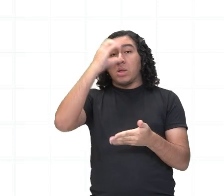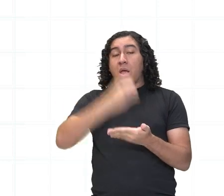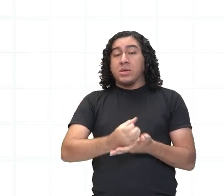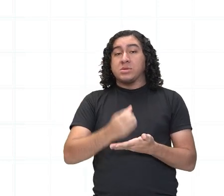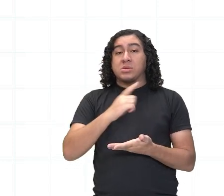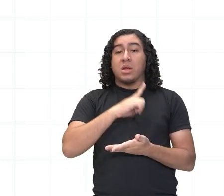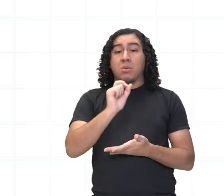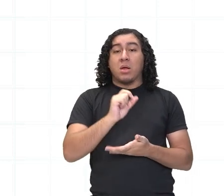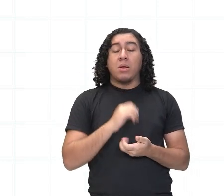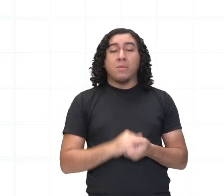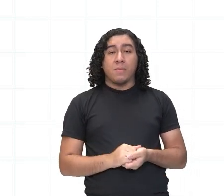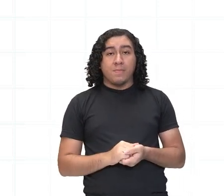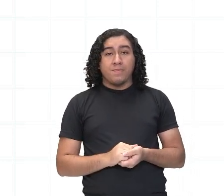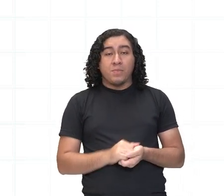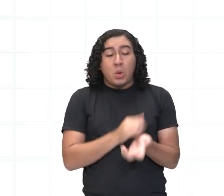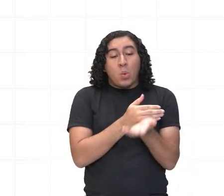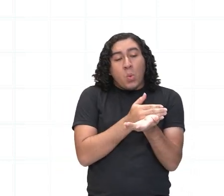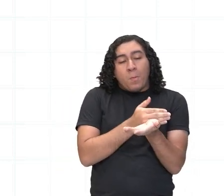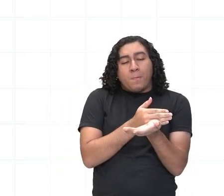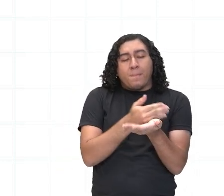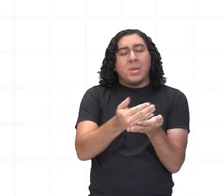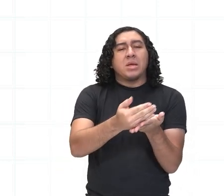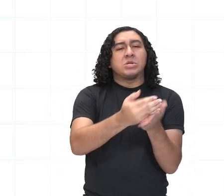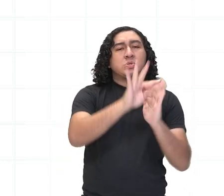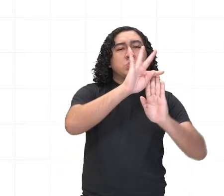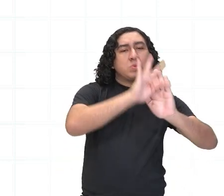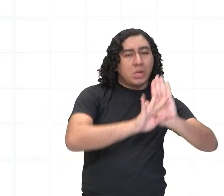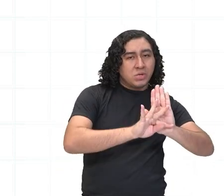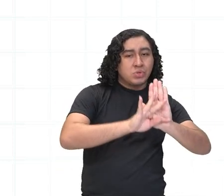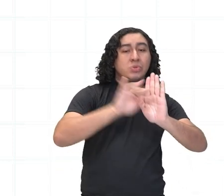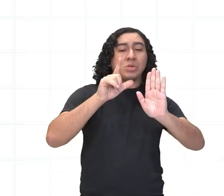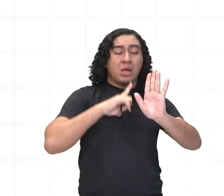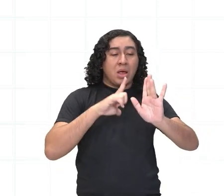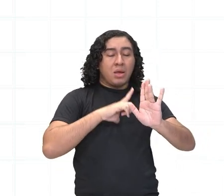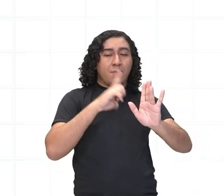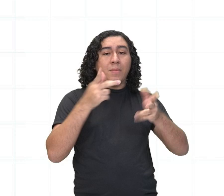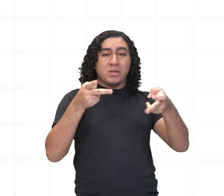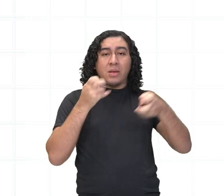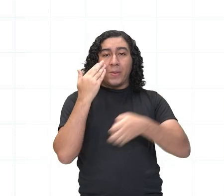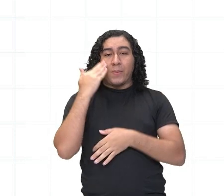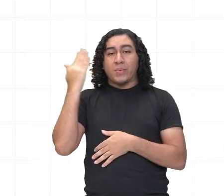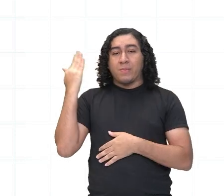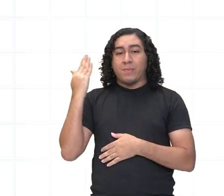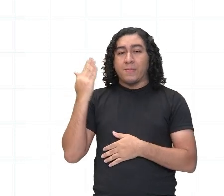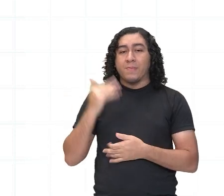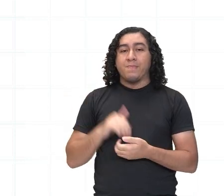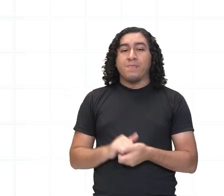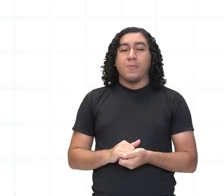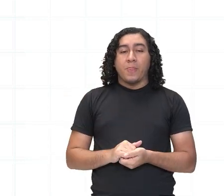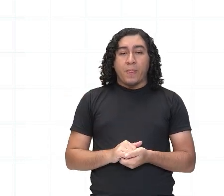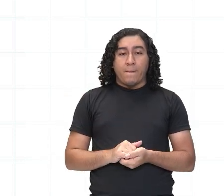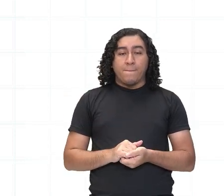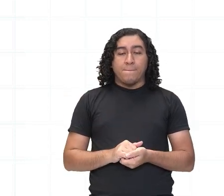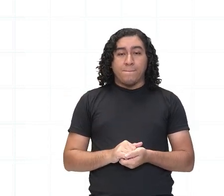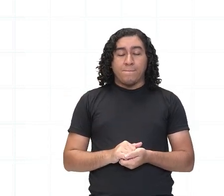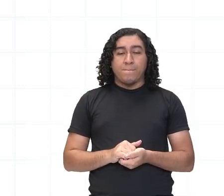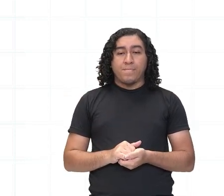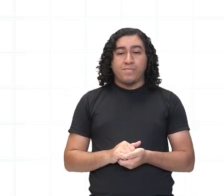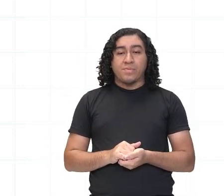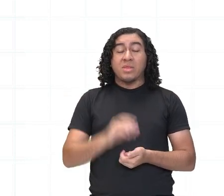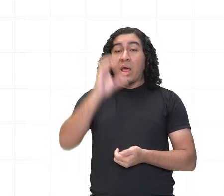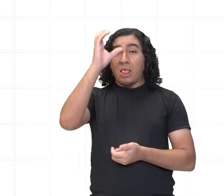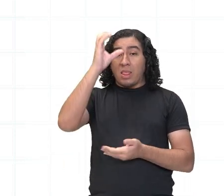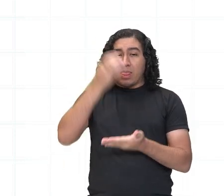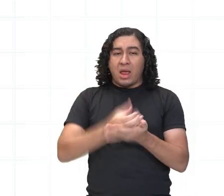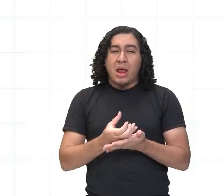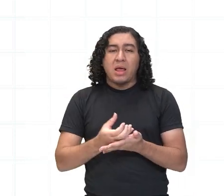a introdução do texto, a parte inicial do texto. A defesa da tese e a